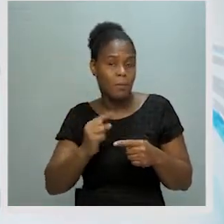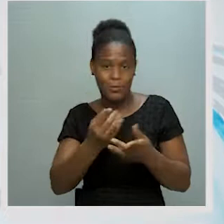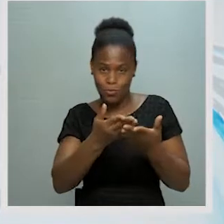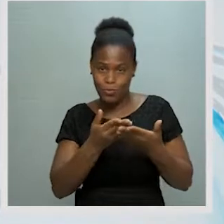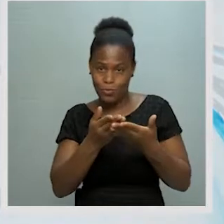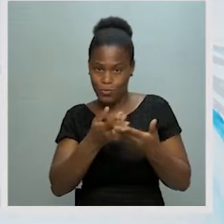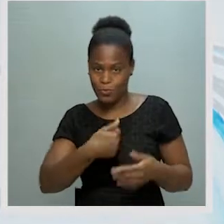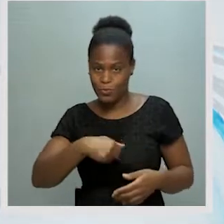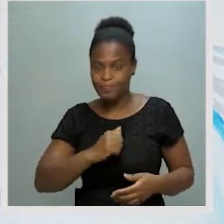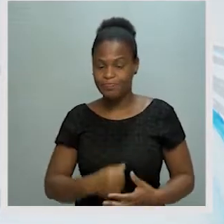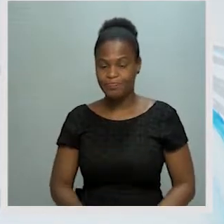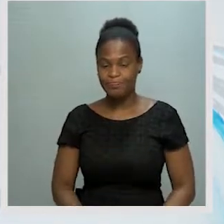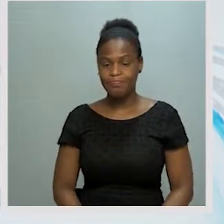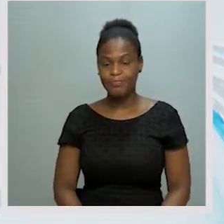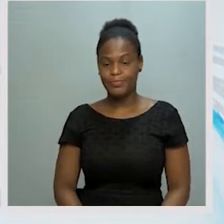estudo.